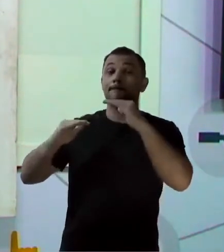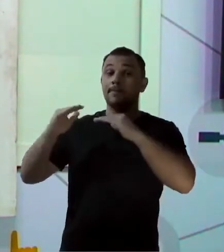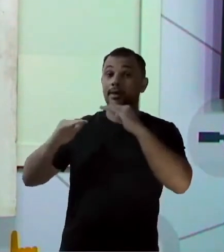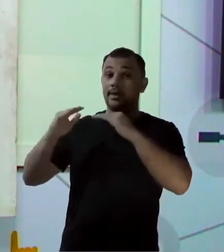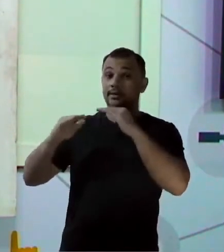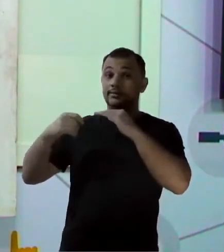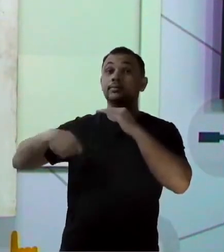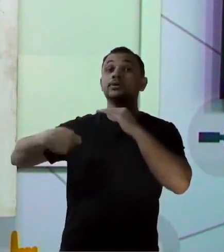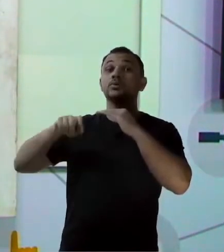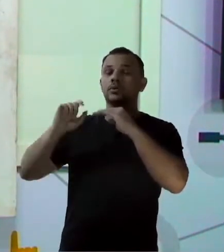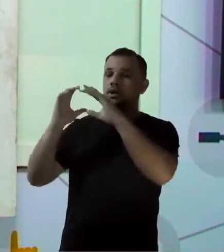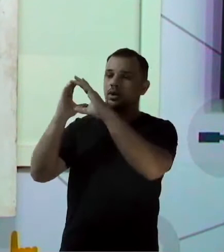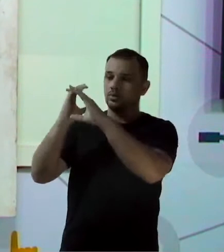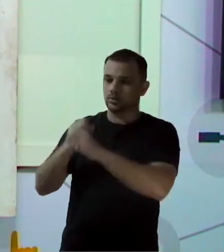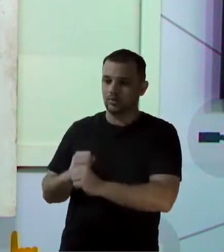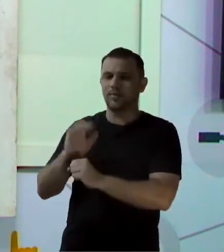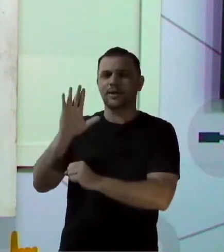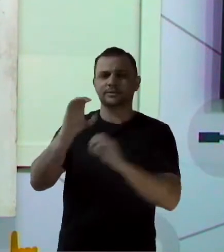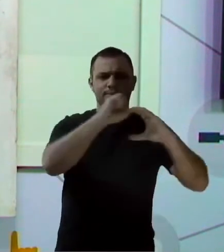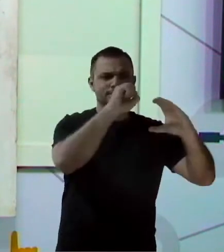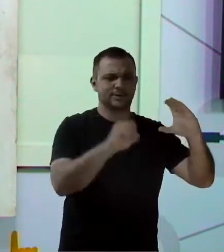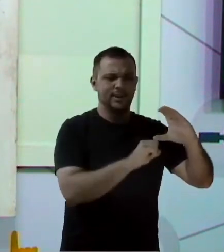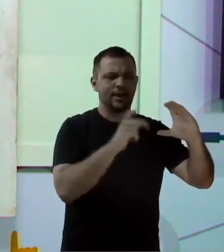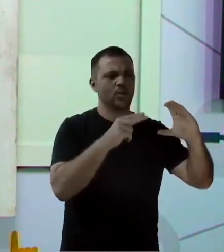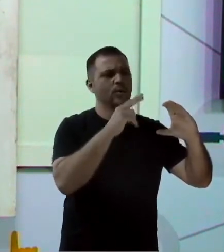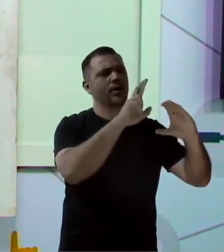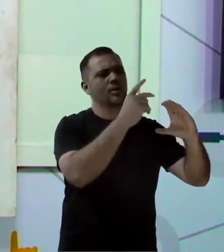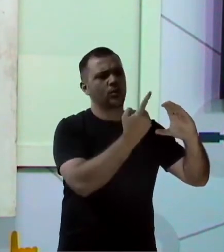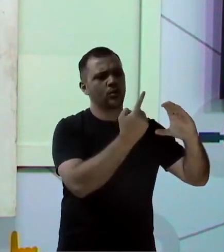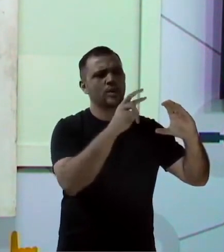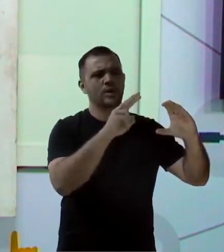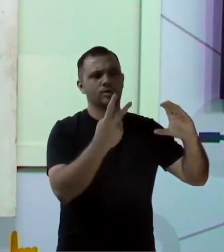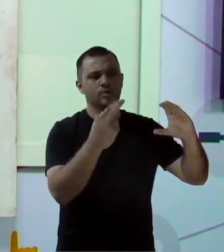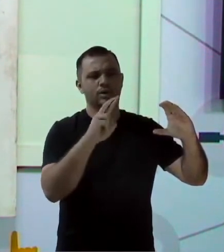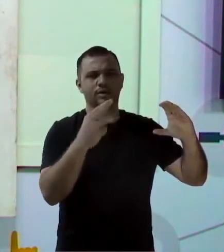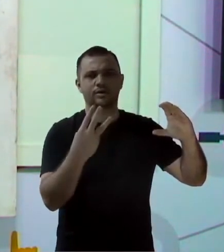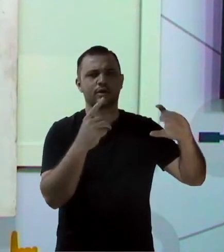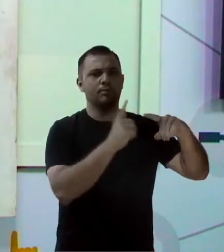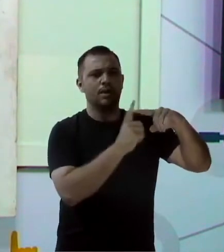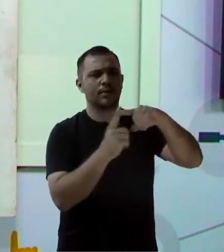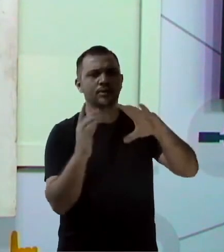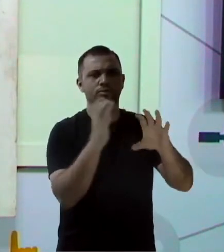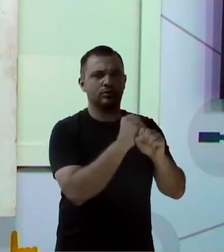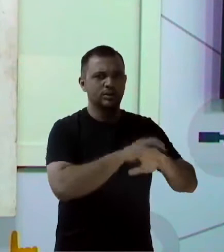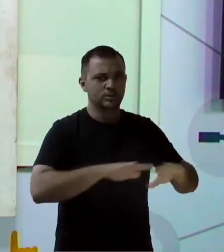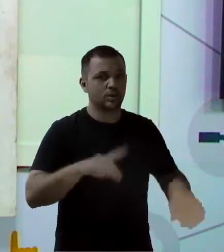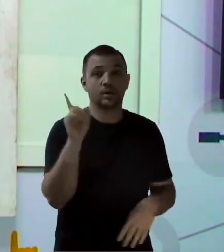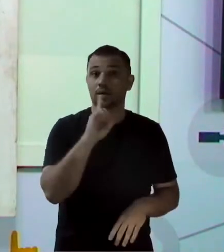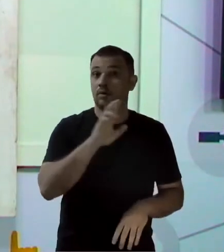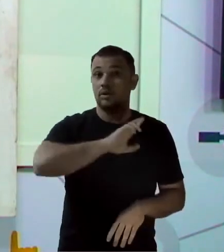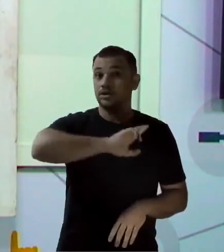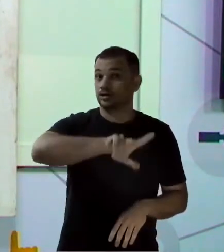aqui. Não vai ser R1 mais R2 mais R3. A soma que eu digo para os senhores, ela é a soma dos